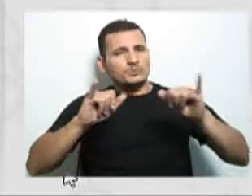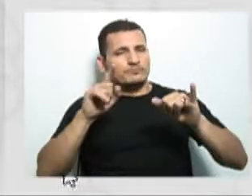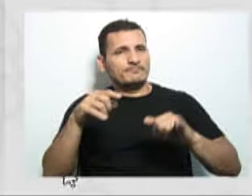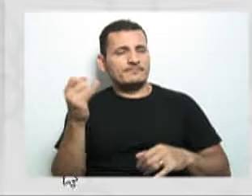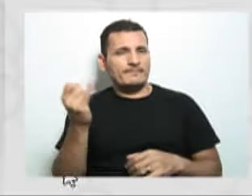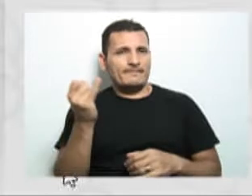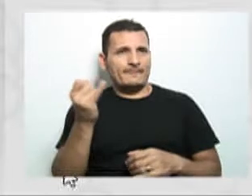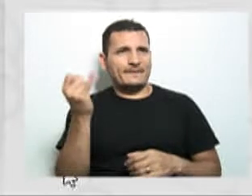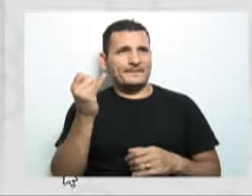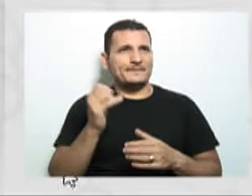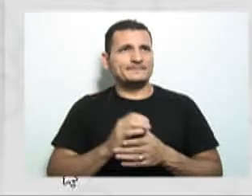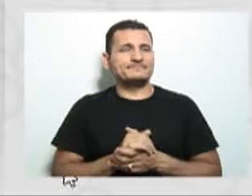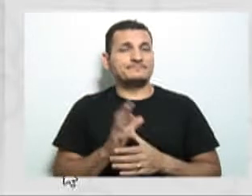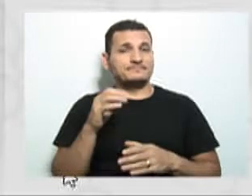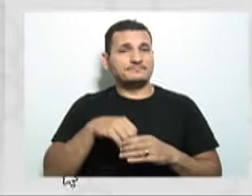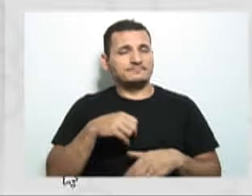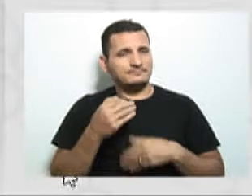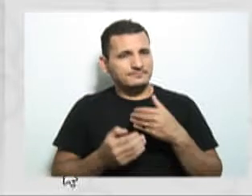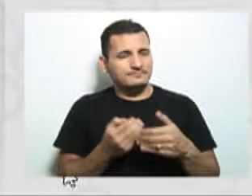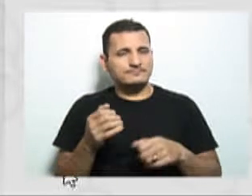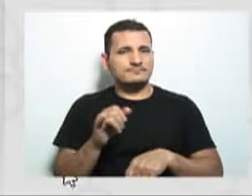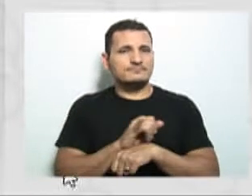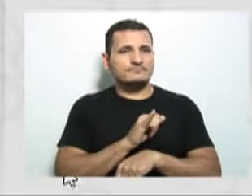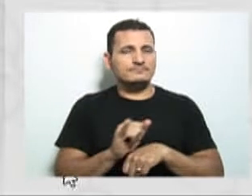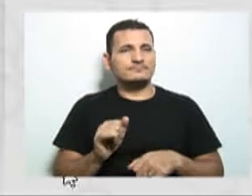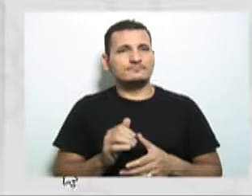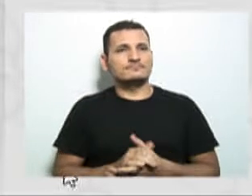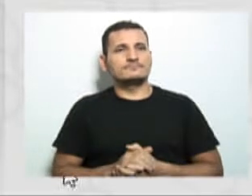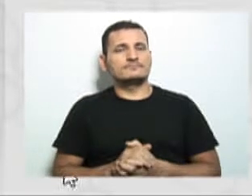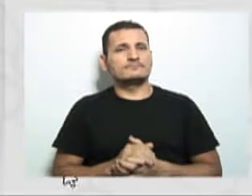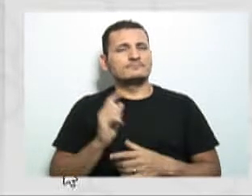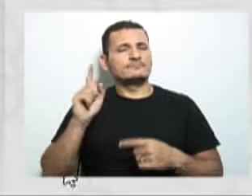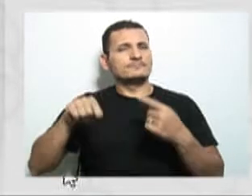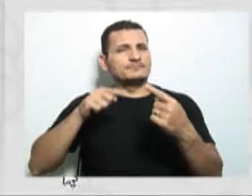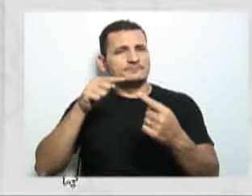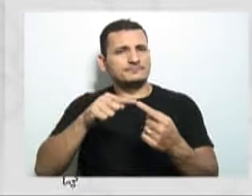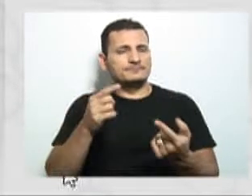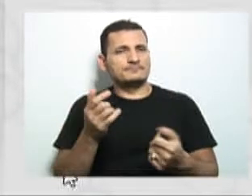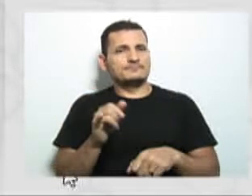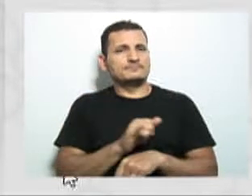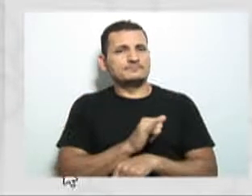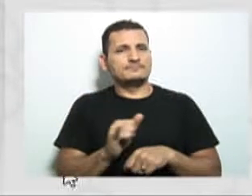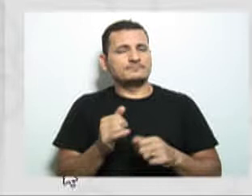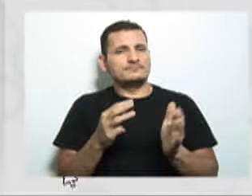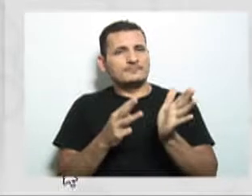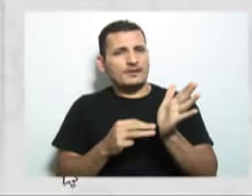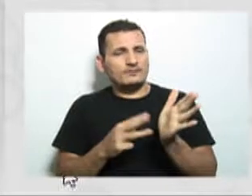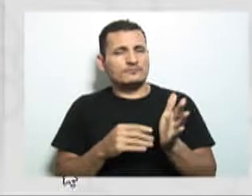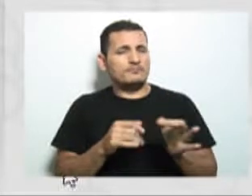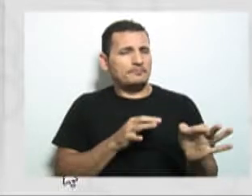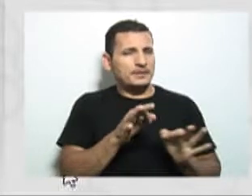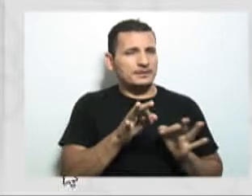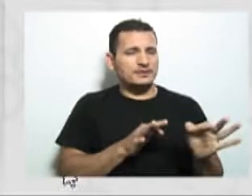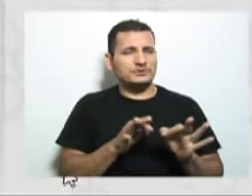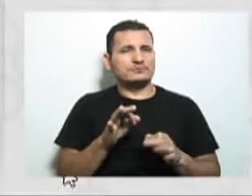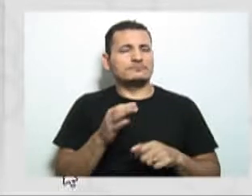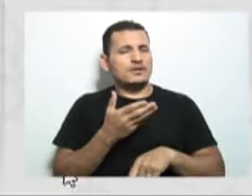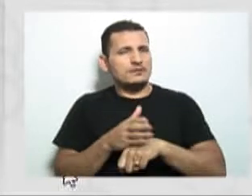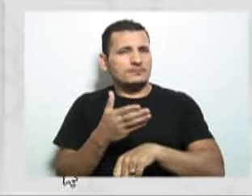não é? Imprescindível dentro do processo estratégico. Defina objetivos, estratégias e metas. Planeje a ação. Faça